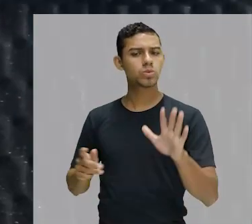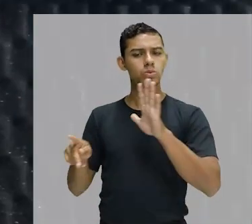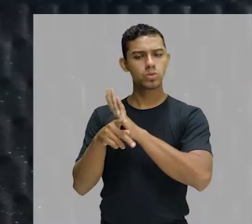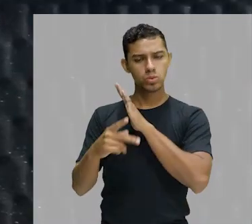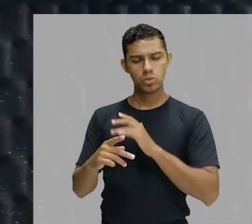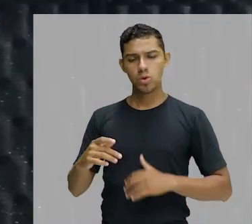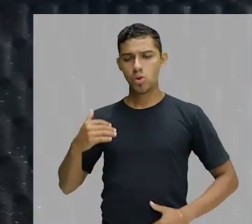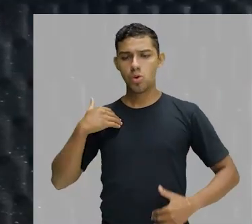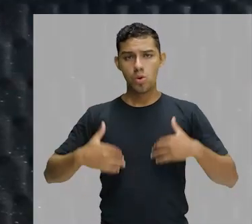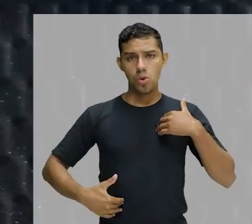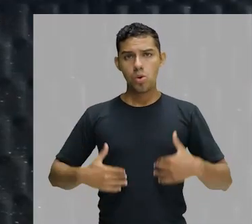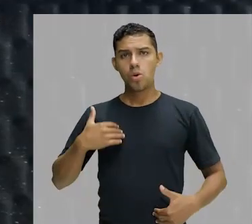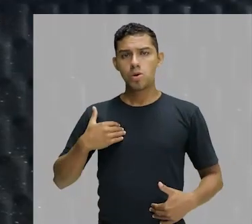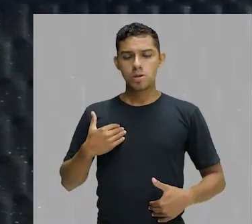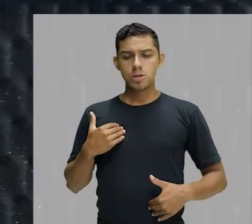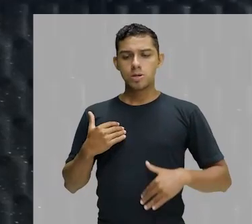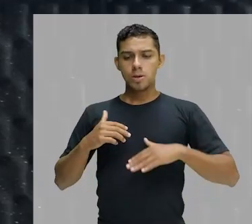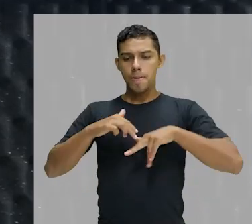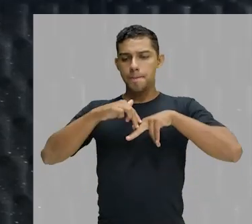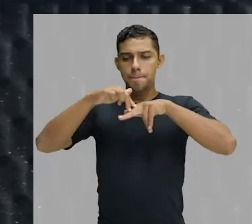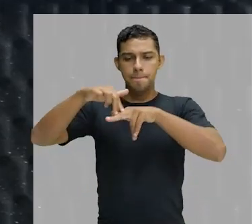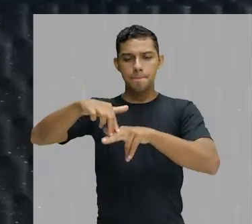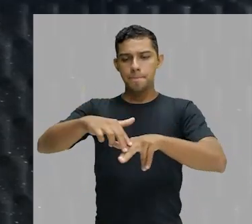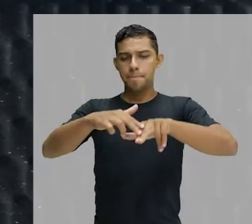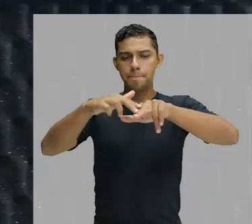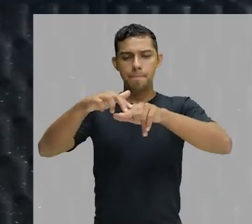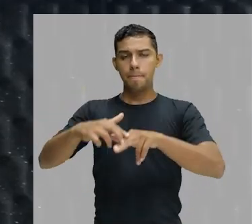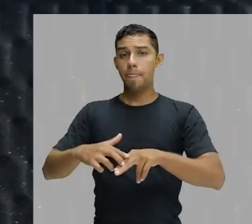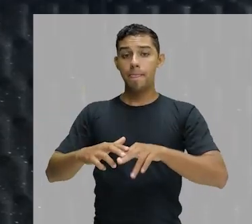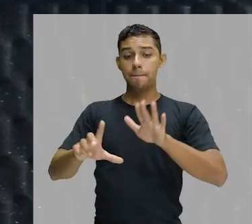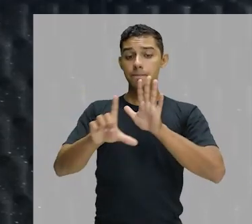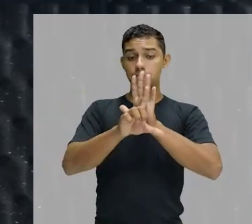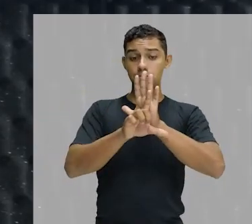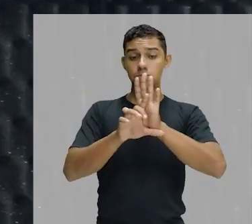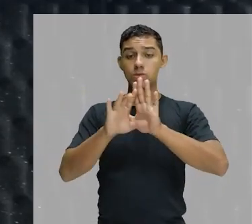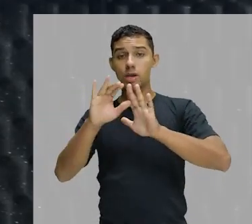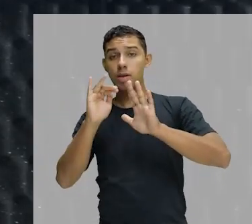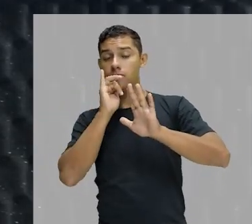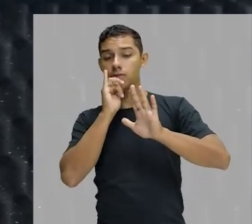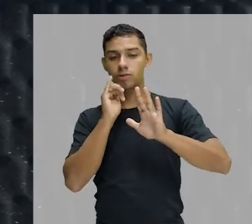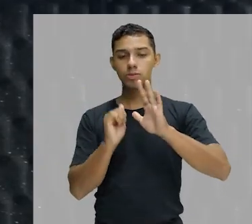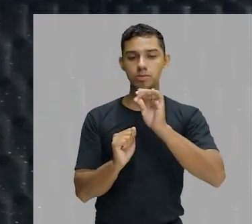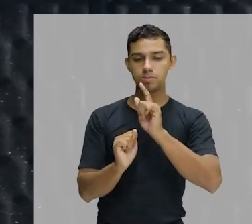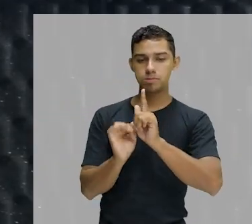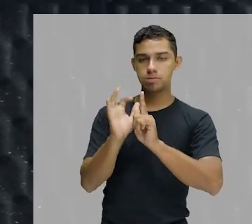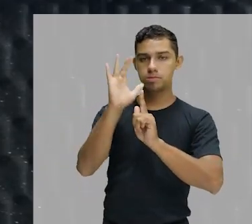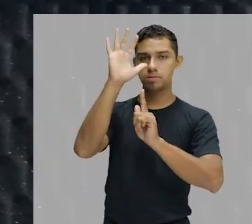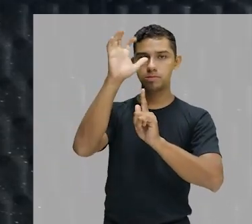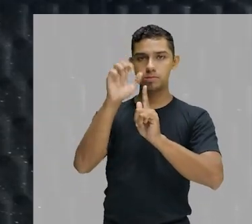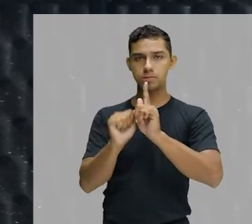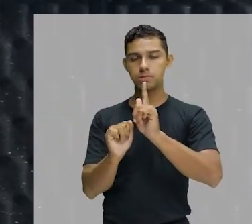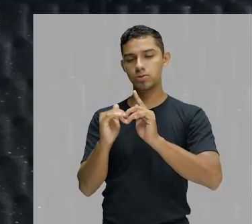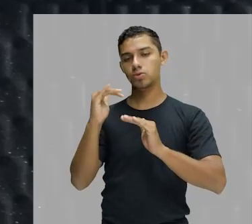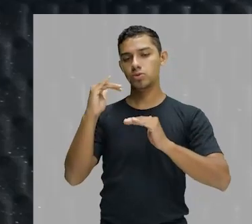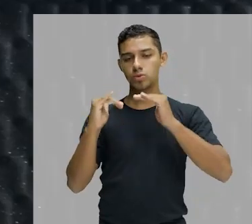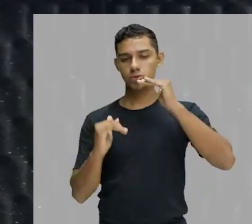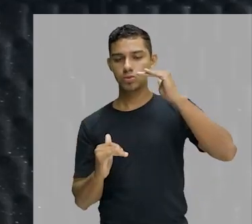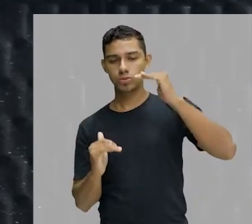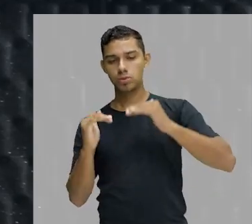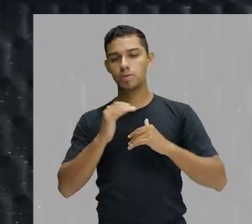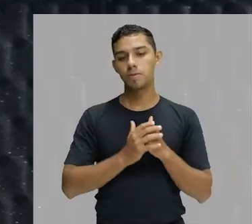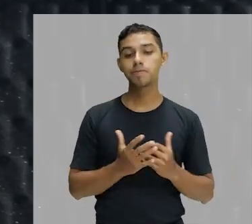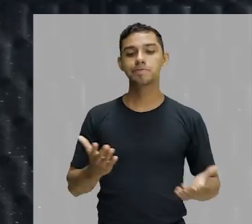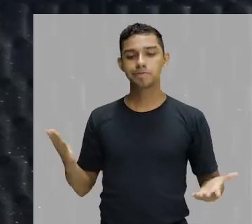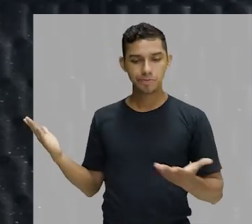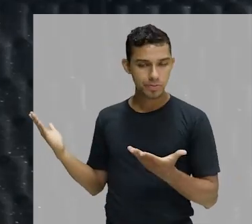sustentar o corpo sobre uma base contra a lei da gravidade. Tá aqui, eu já coloquei a foto aqui de Rebeca Andrade,